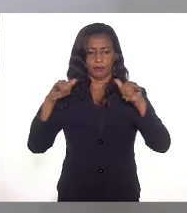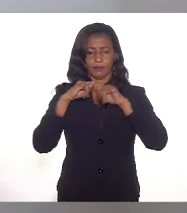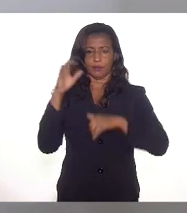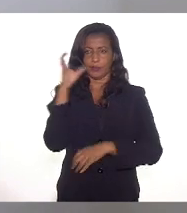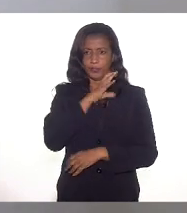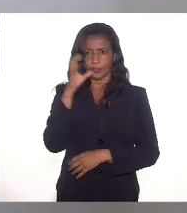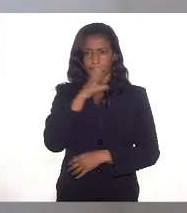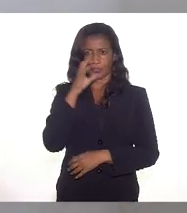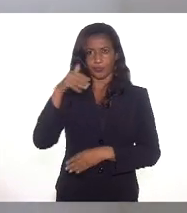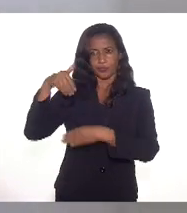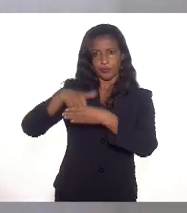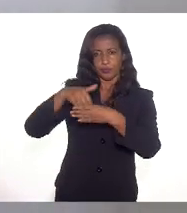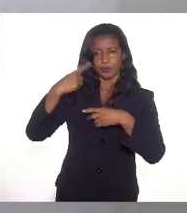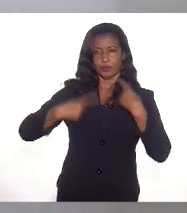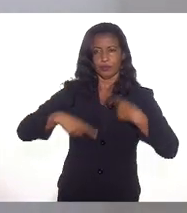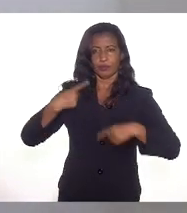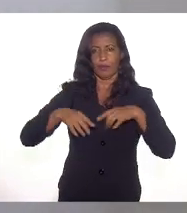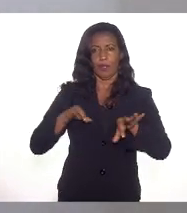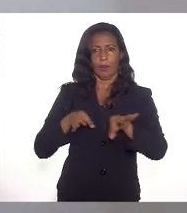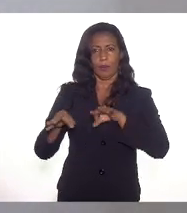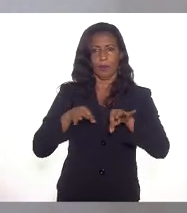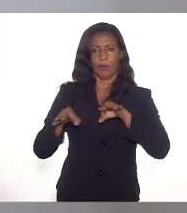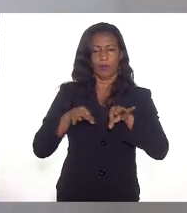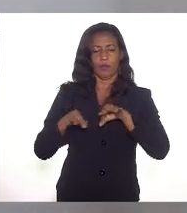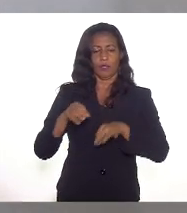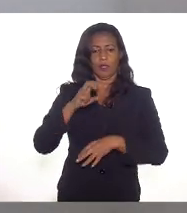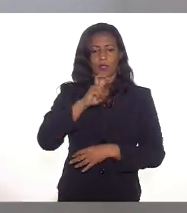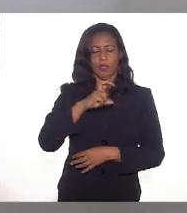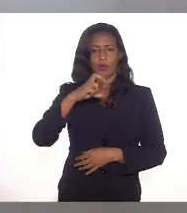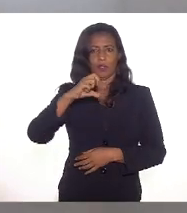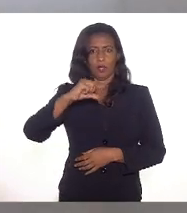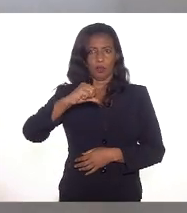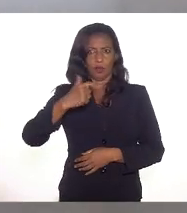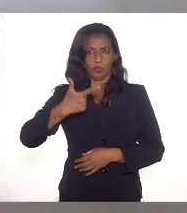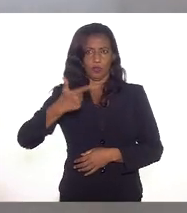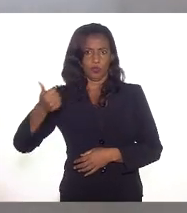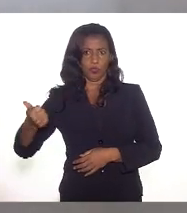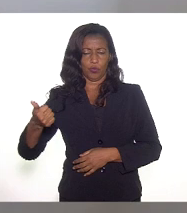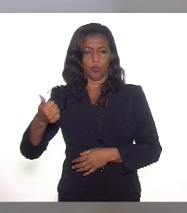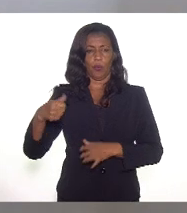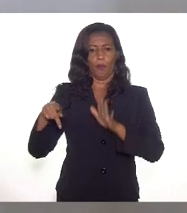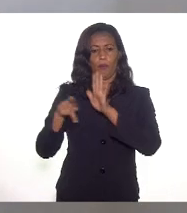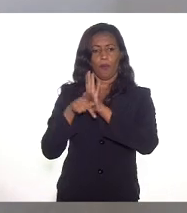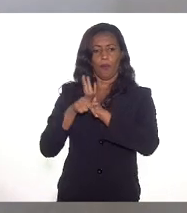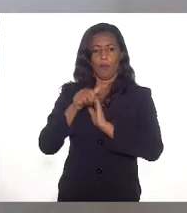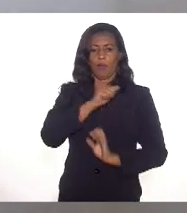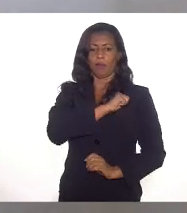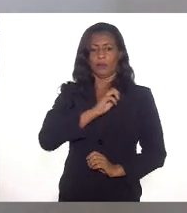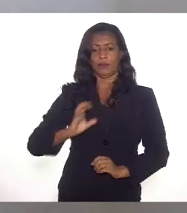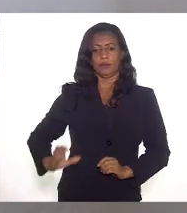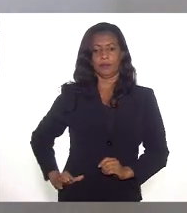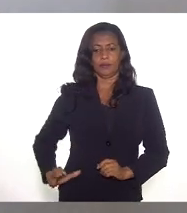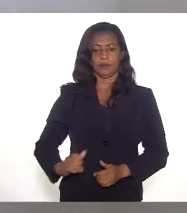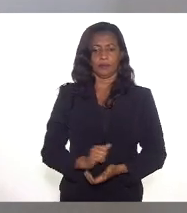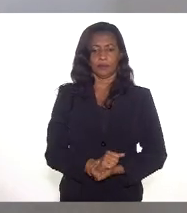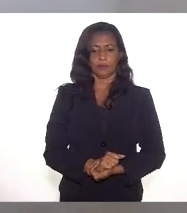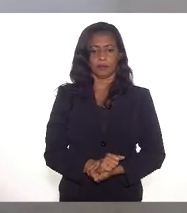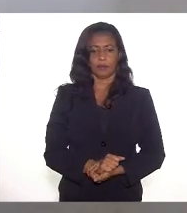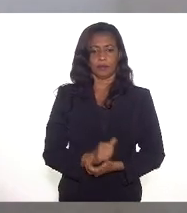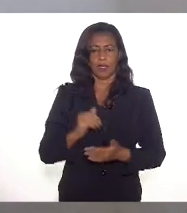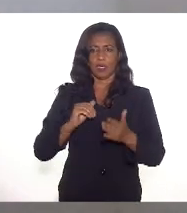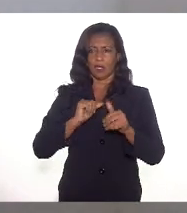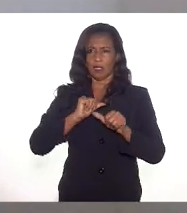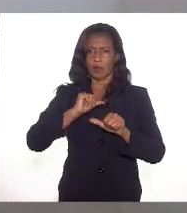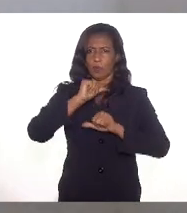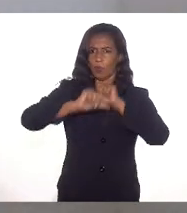regime de urgência em votação e discussão do projeto de decreto legislativo 59 de 21, de autoria do deputado André Siciliano, que altera o